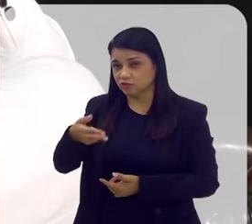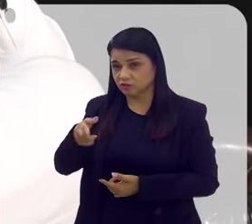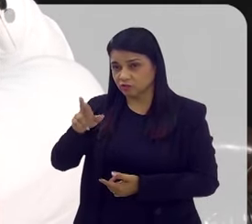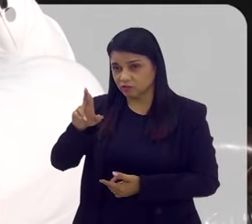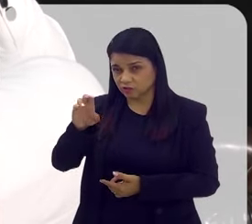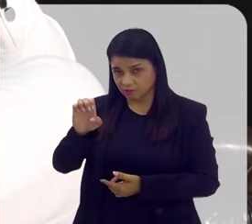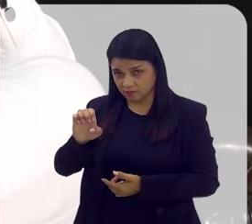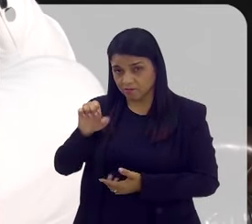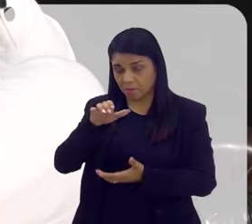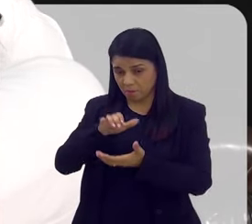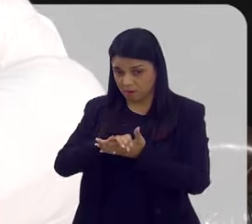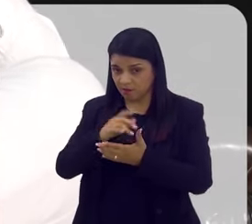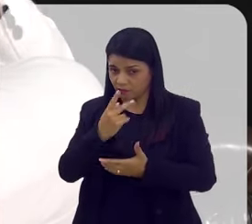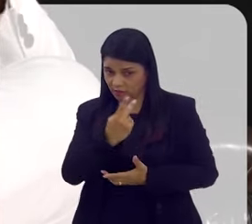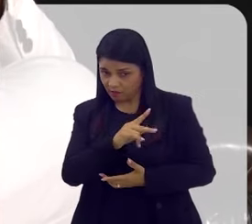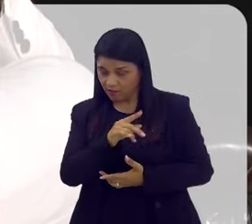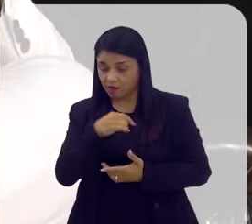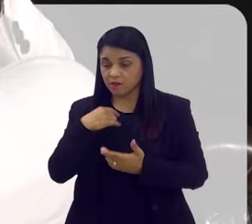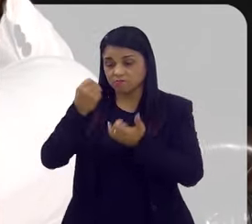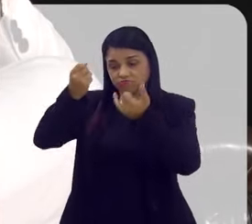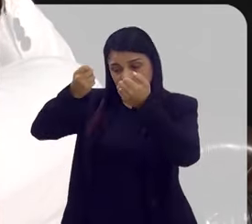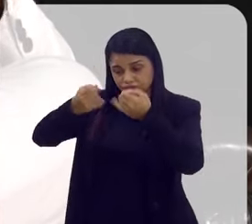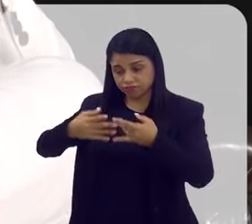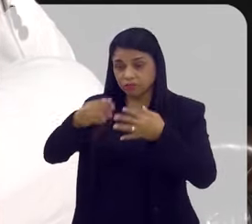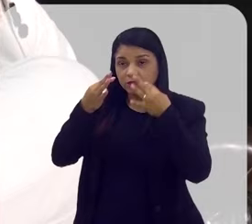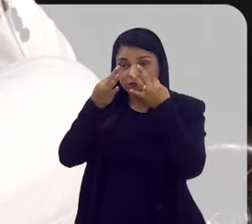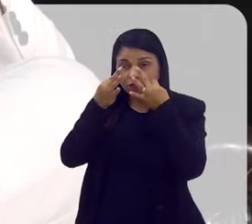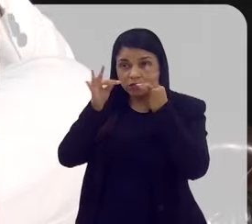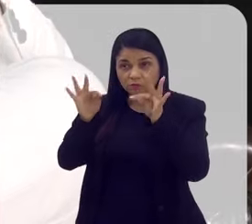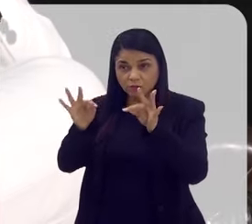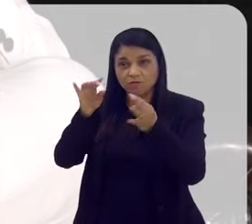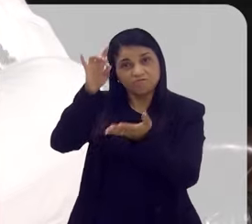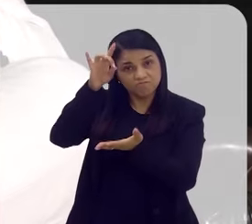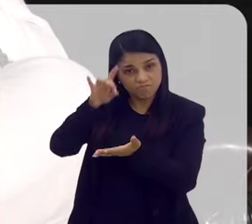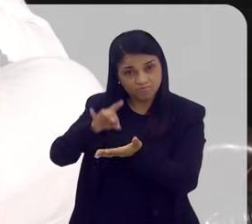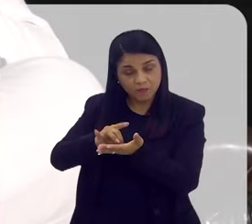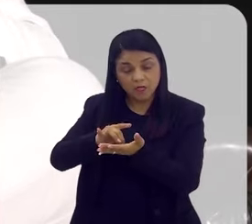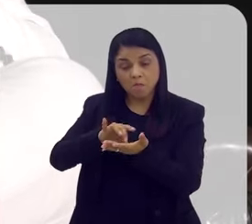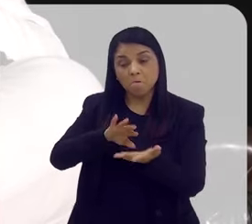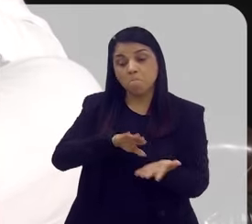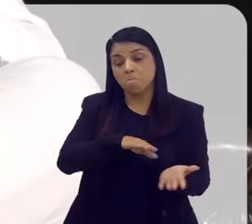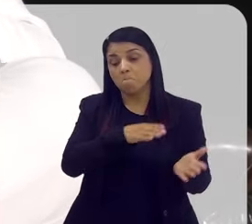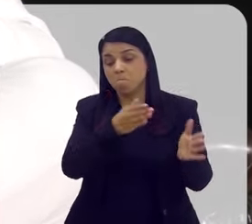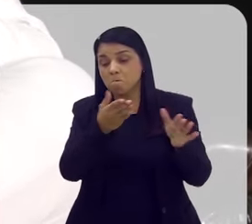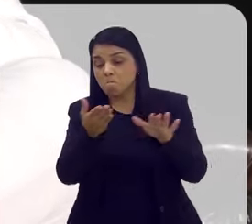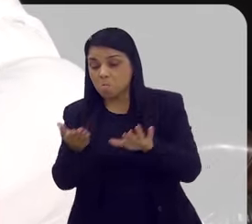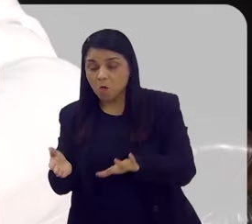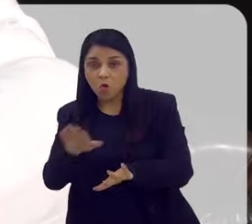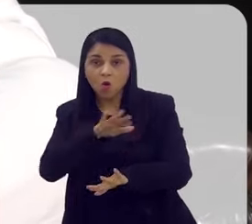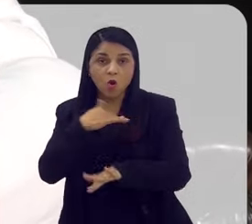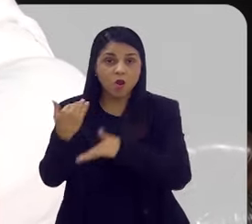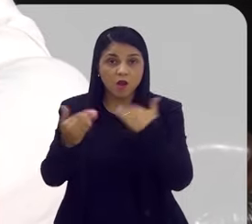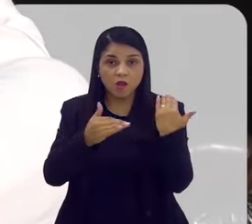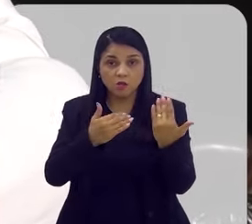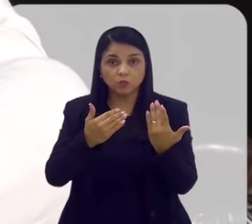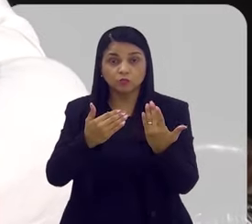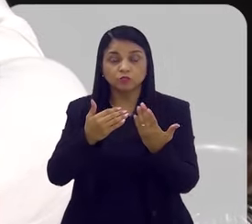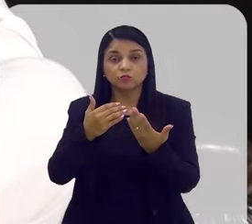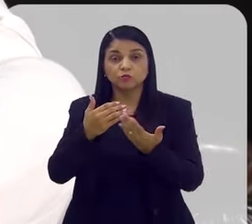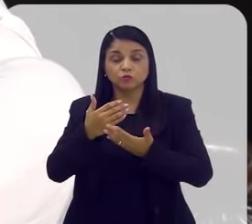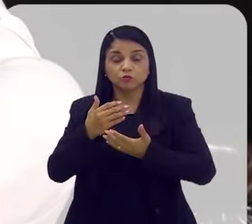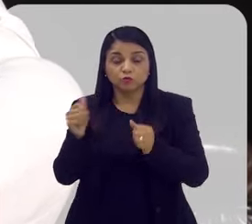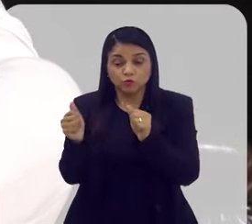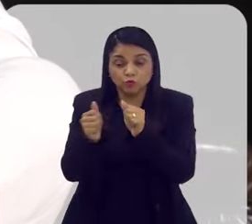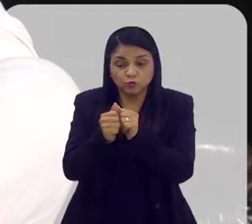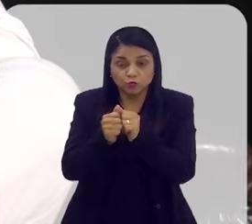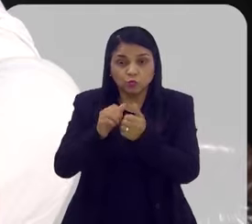Rosângela, e ela estava me contando esse testemunho. A Rosângela verdadeiramente morreu nos braços